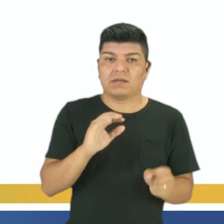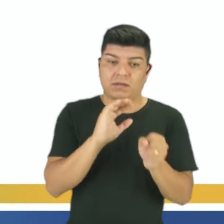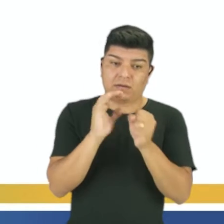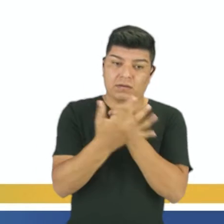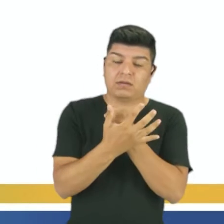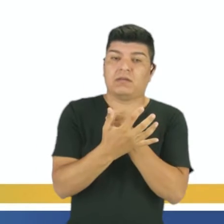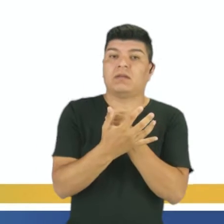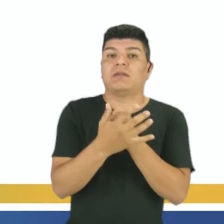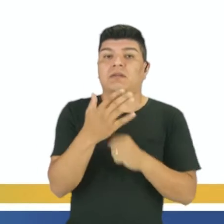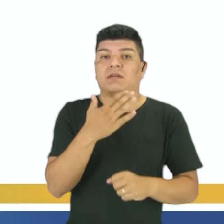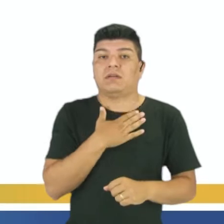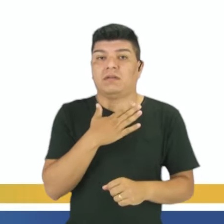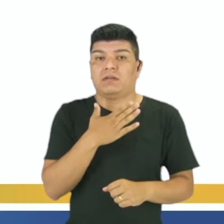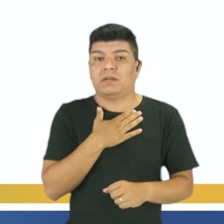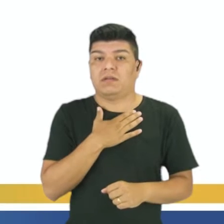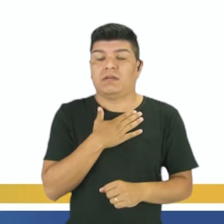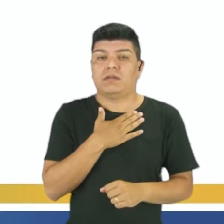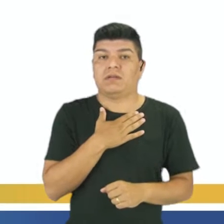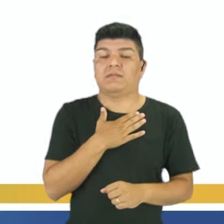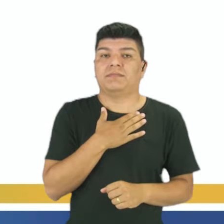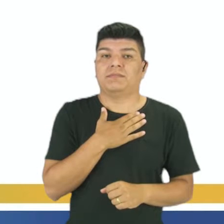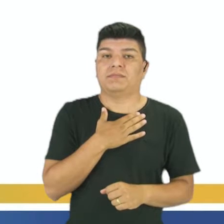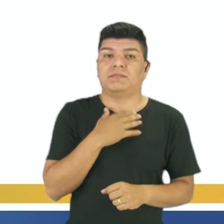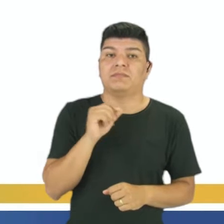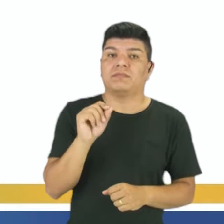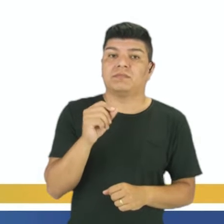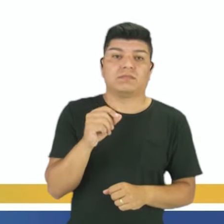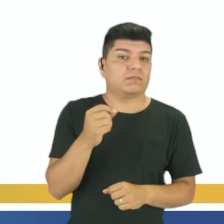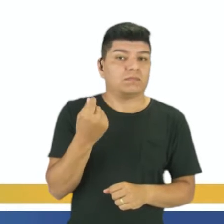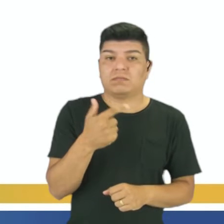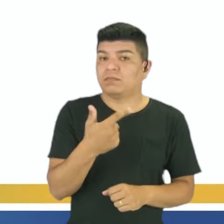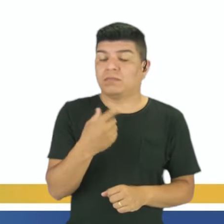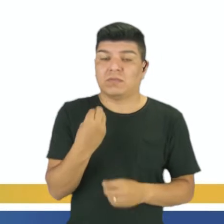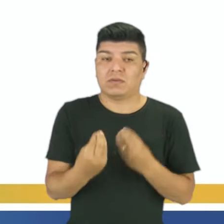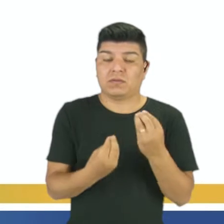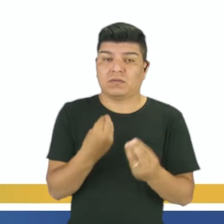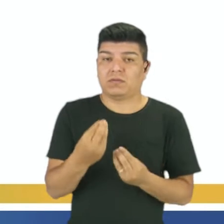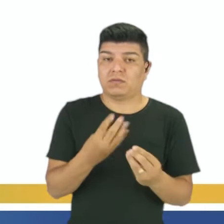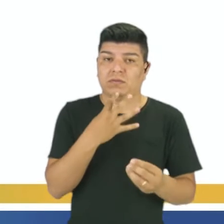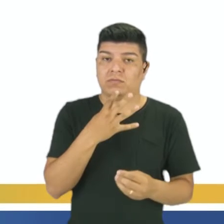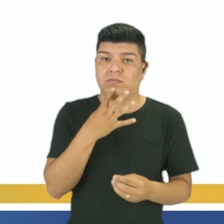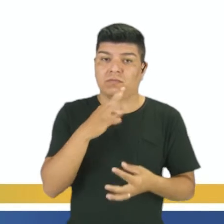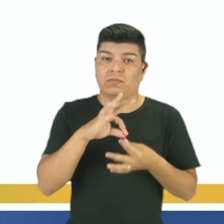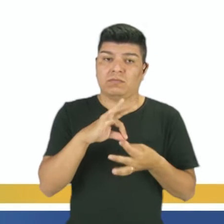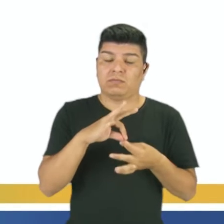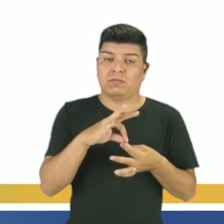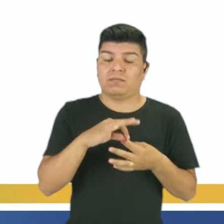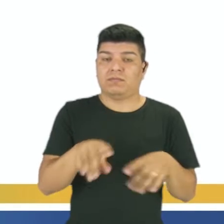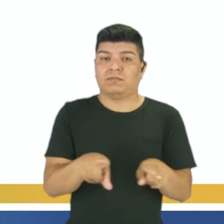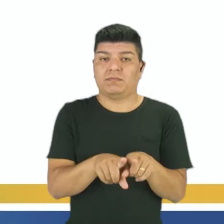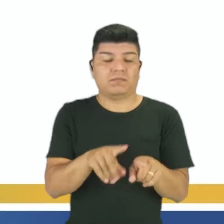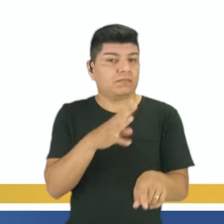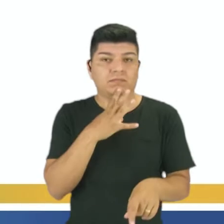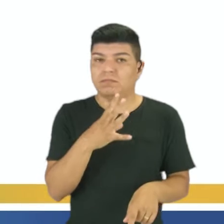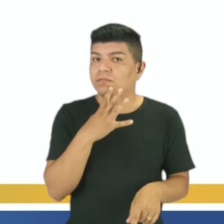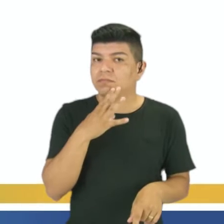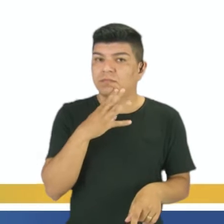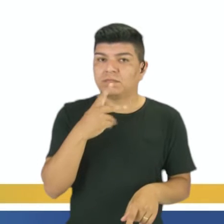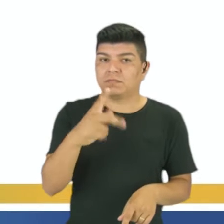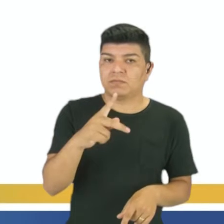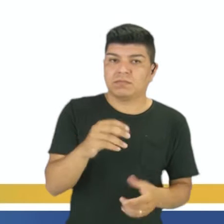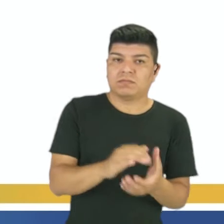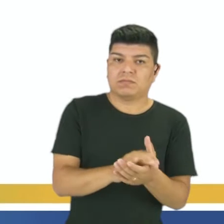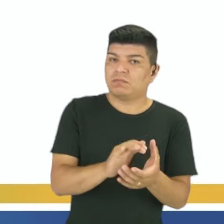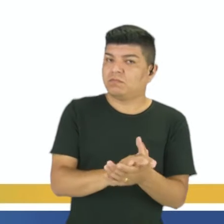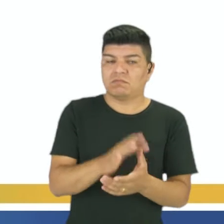quarentena privilegiada de São Conrado, não tenho como conhecer seu estado de espírito, como também não conheço seu estado civil